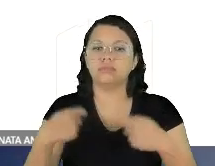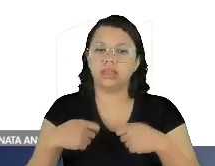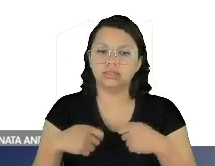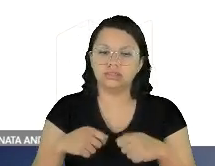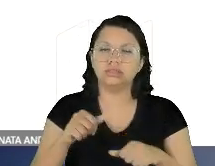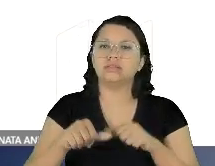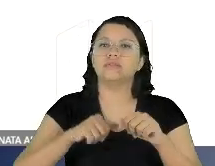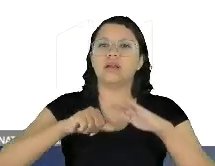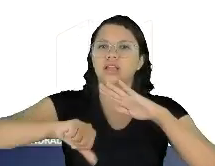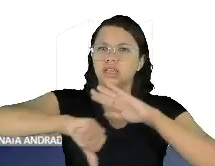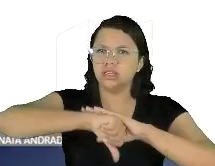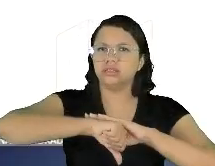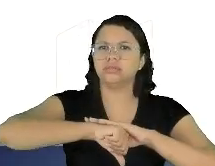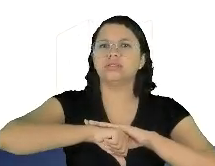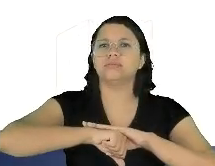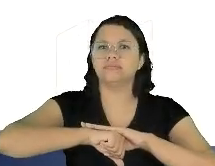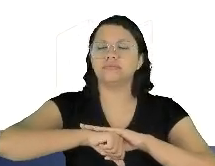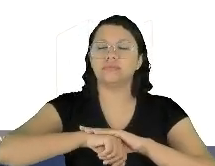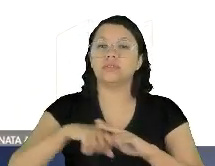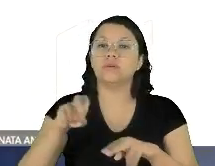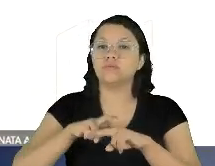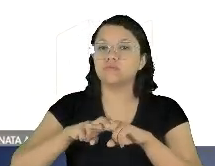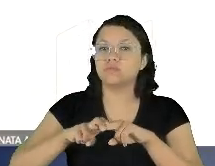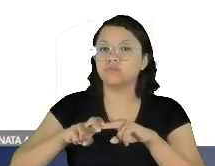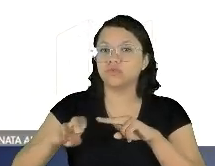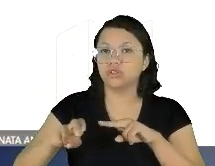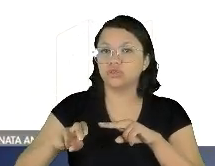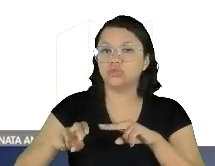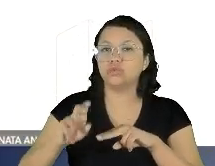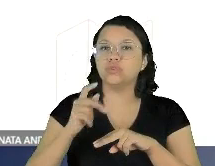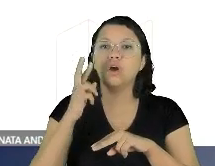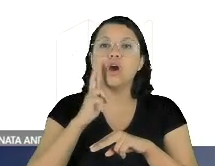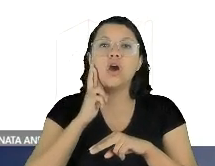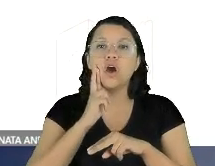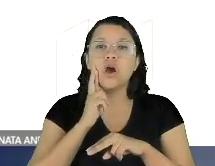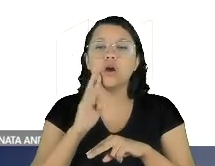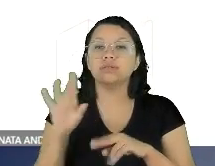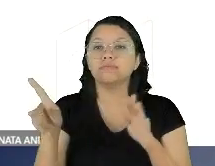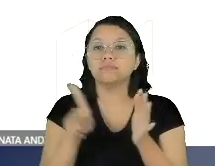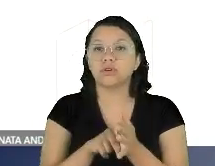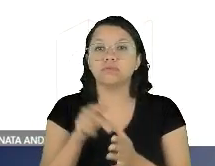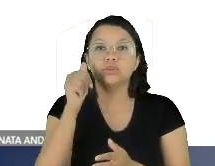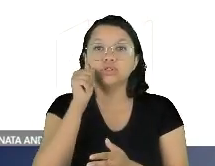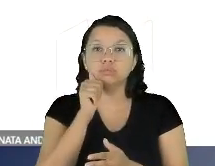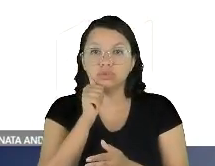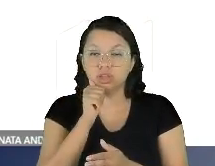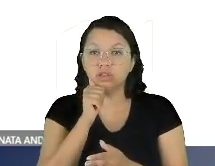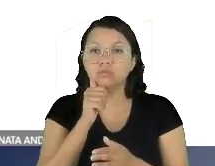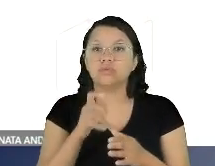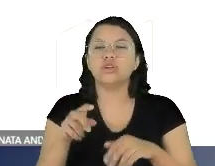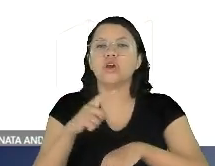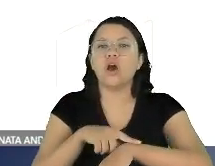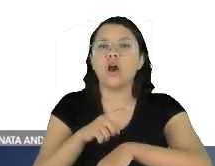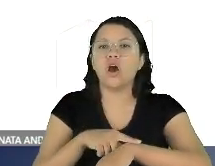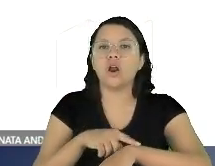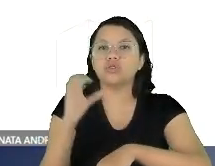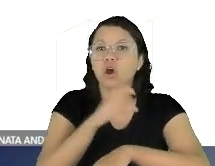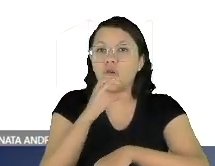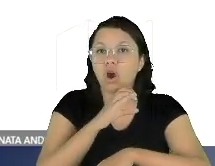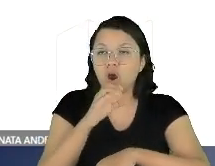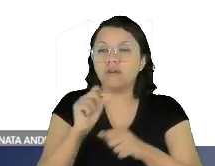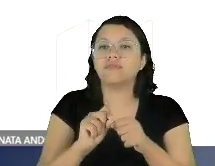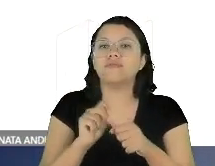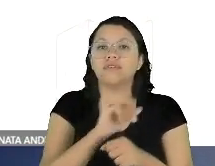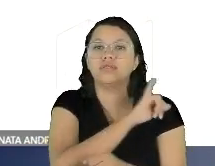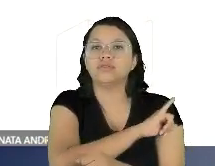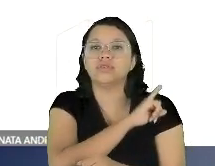criminalização. O precursor do vagão rosa, um vagão de metrô exclusivo para mulheres no horário de pico, foi implementado no Rio de Janeiro